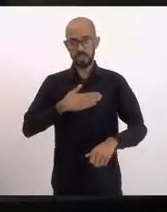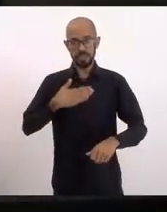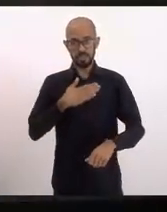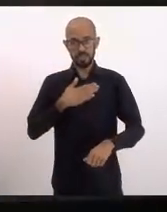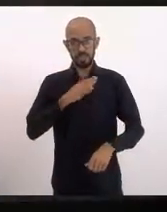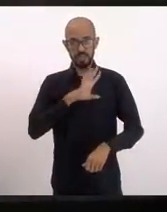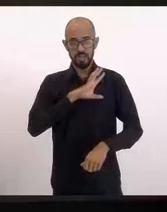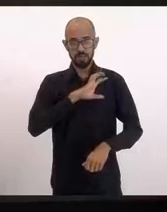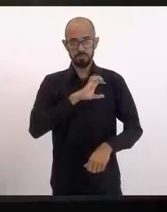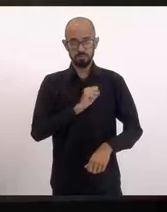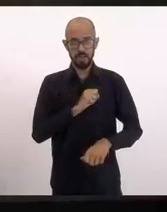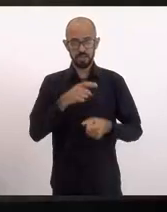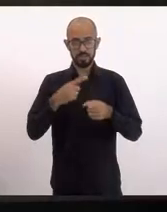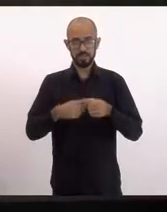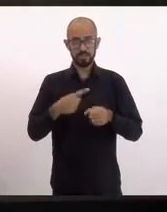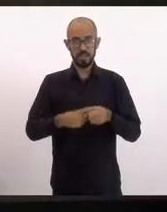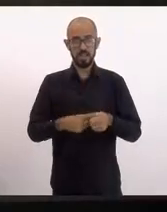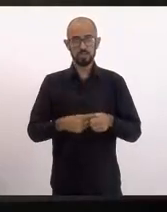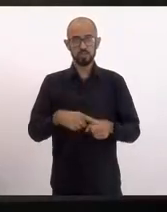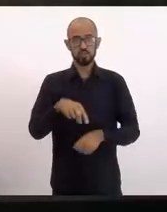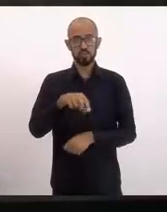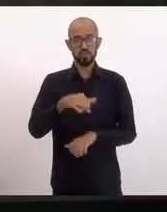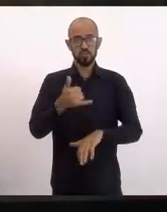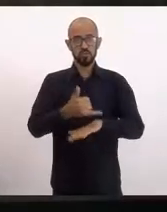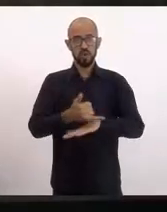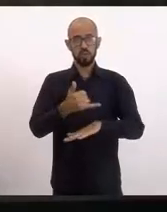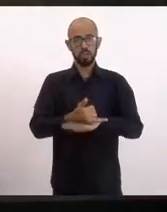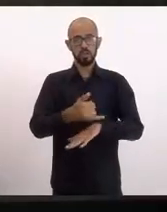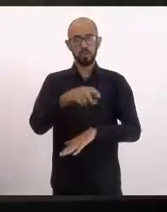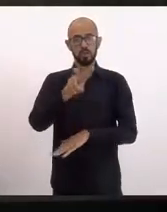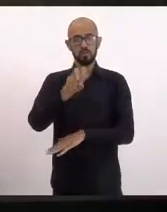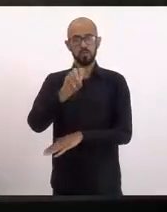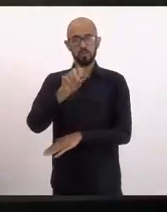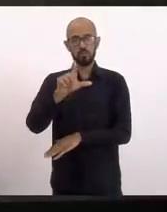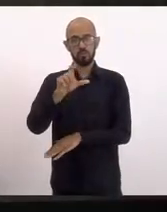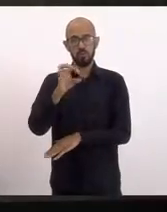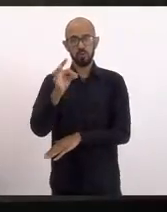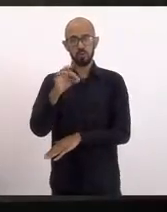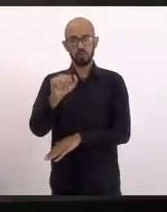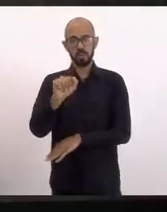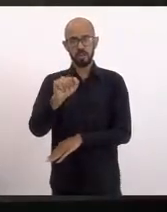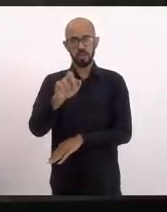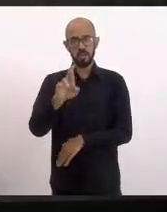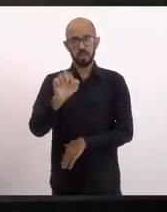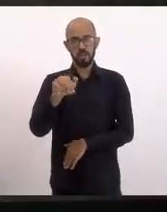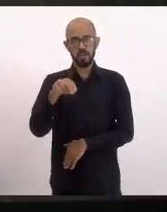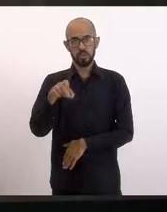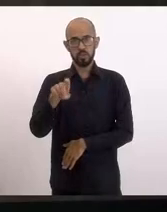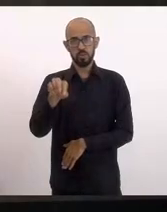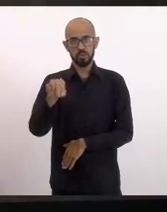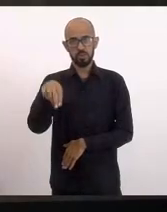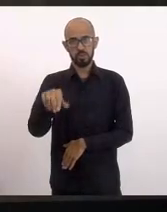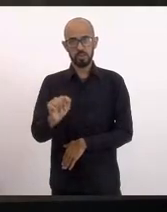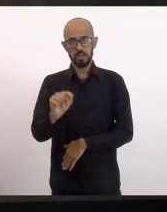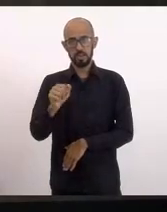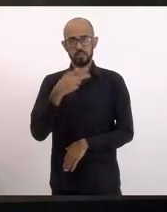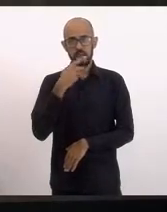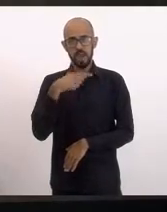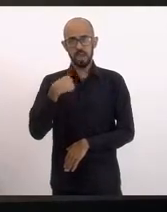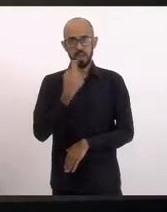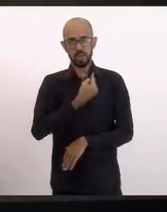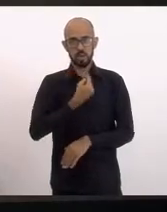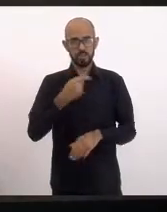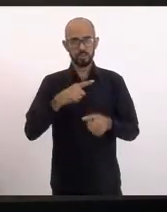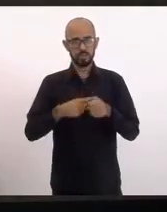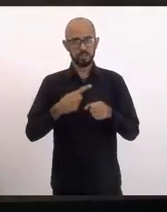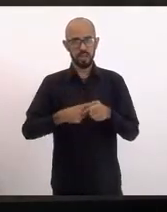amada cidade de Volta Redonda, dizer que agora a nossa cidade tem um representante na LERJ, tem vez e tem